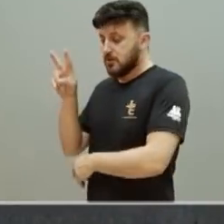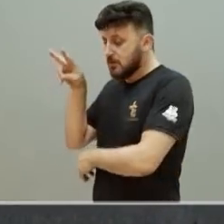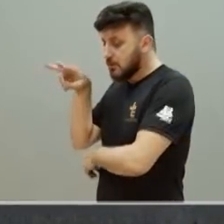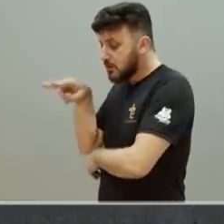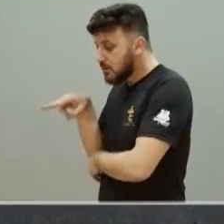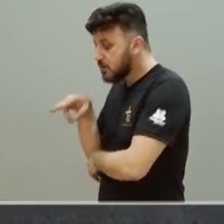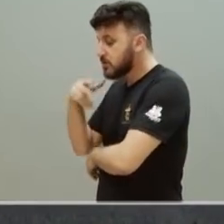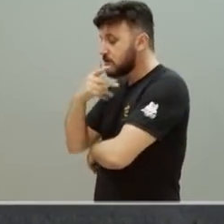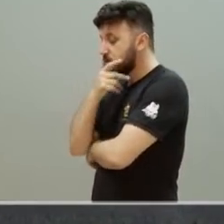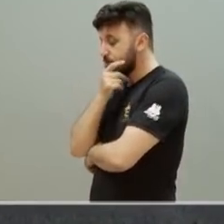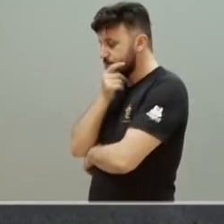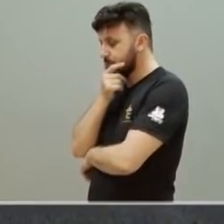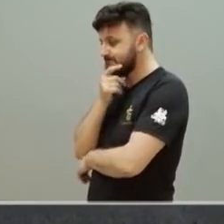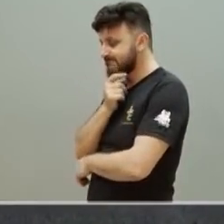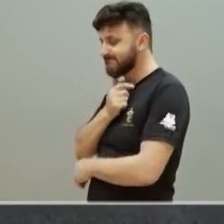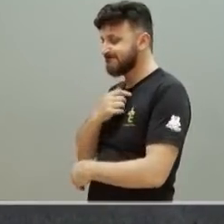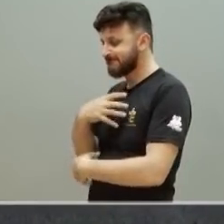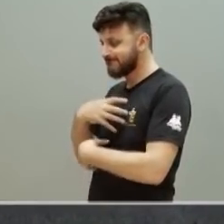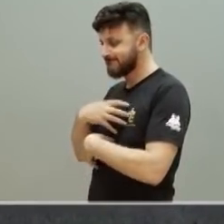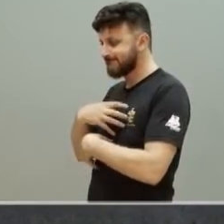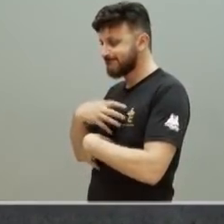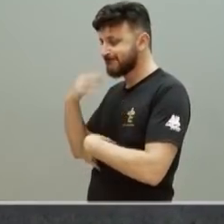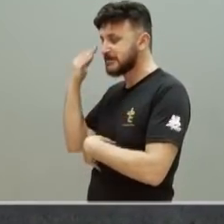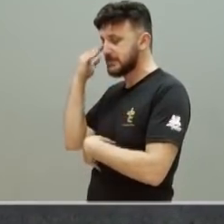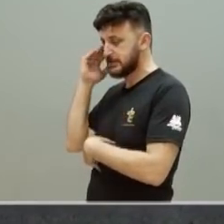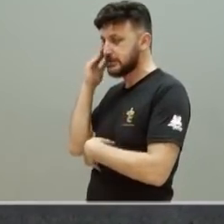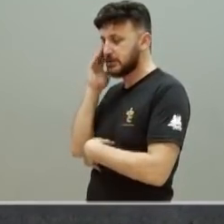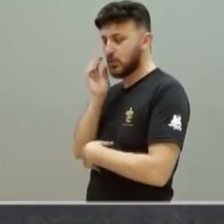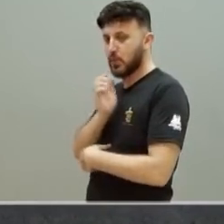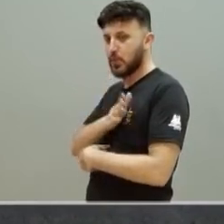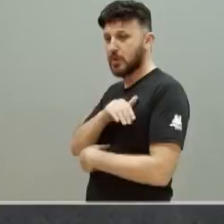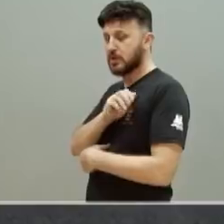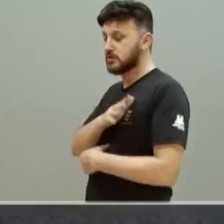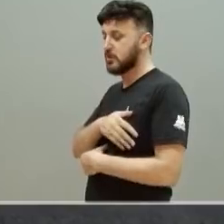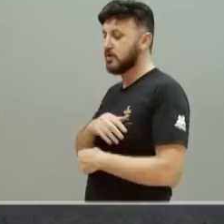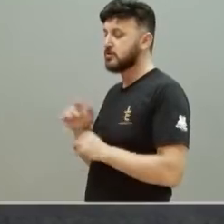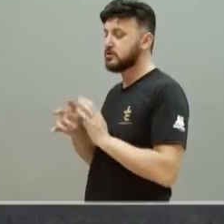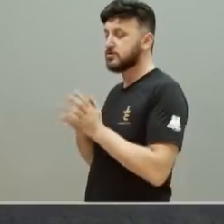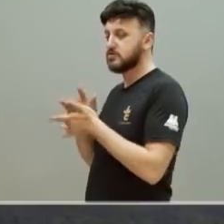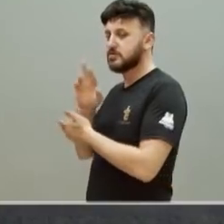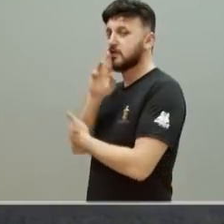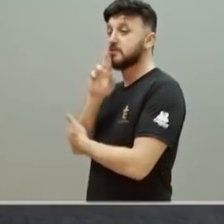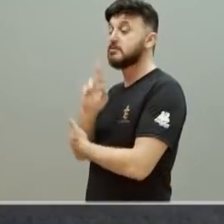humildade, o quebrantamento daquele coração, sabe qual é a resposta de Jesus?